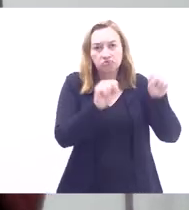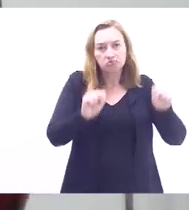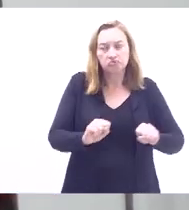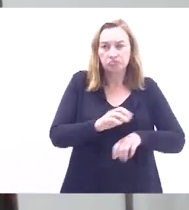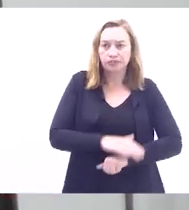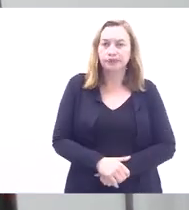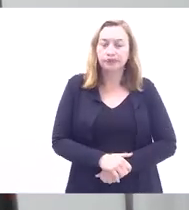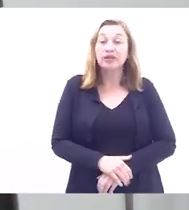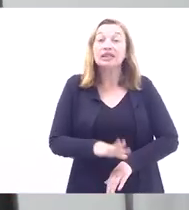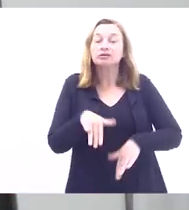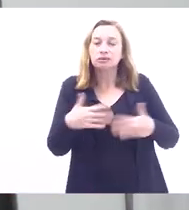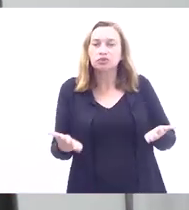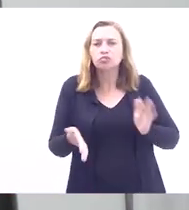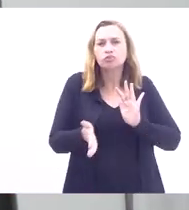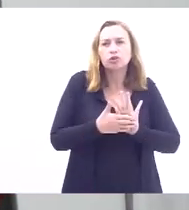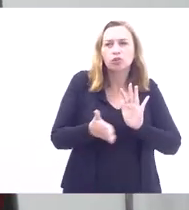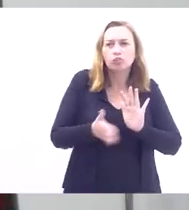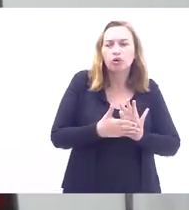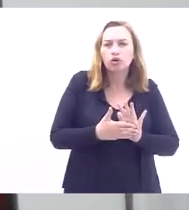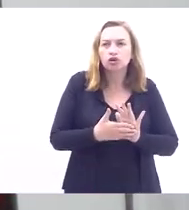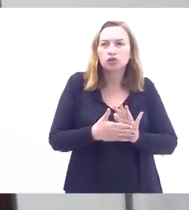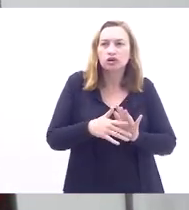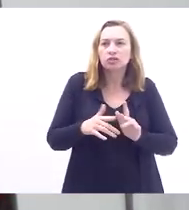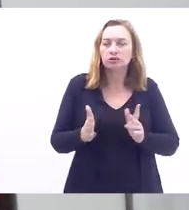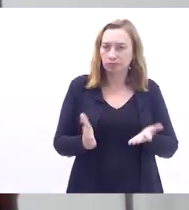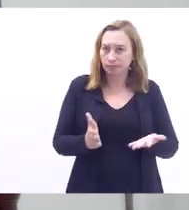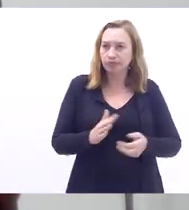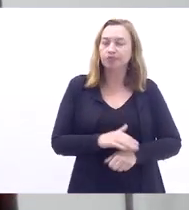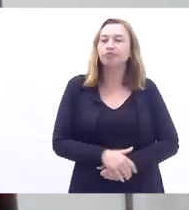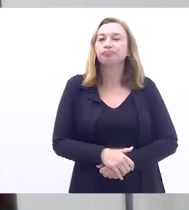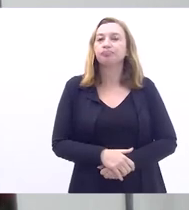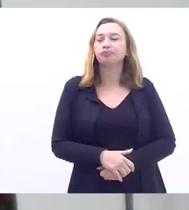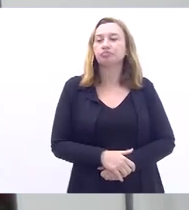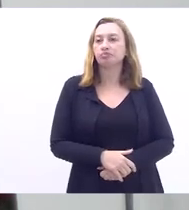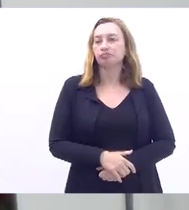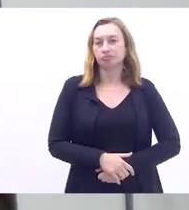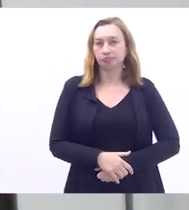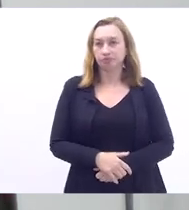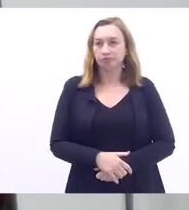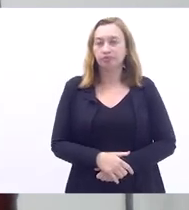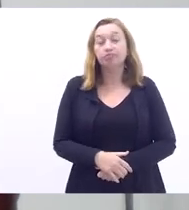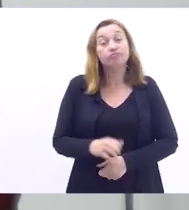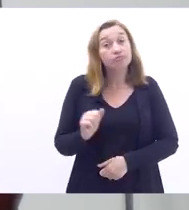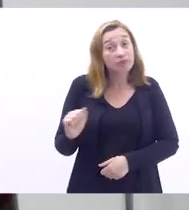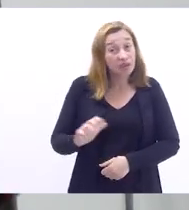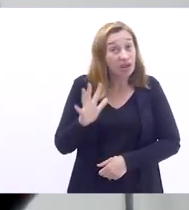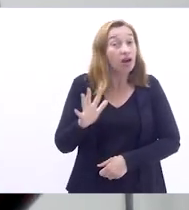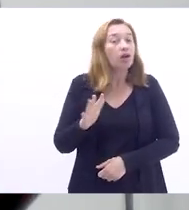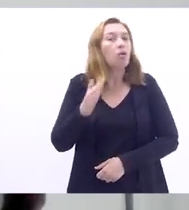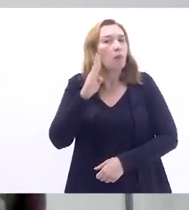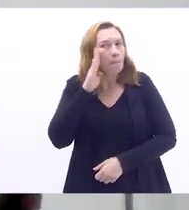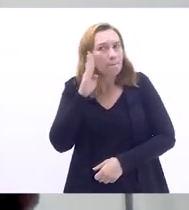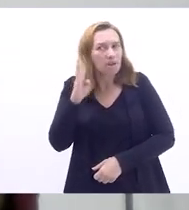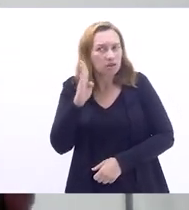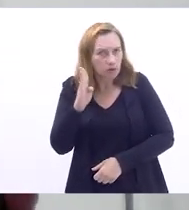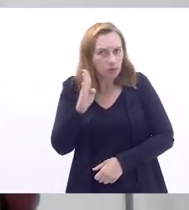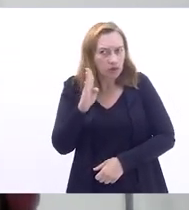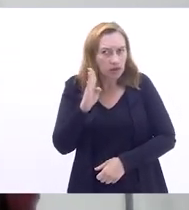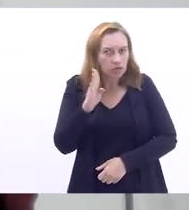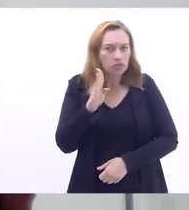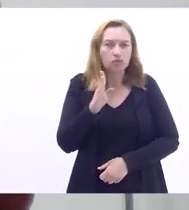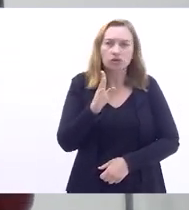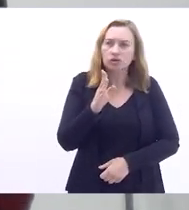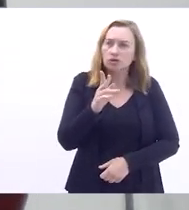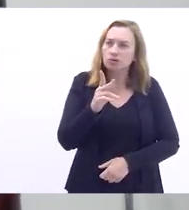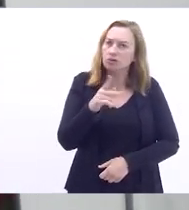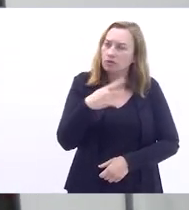então a proposta vai no seguinte eu acho que como eu falei é muito caro principalmente pelo pleito que se avizinha